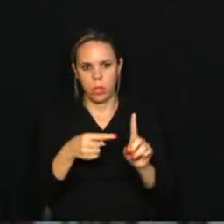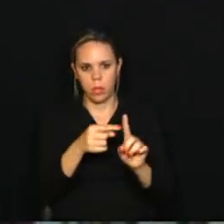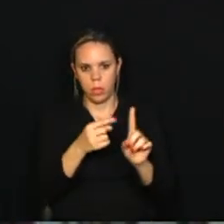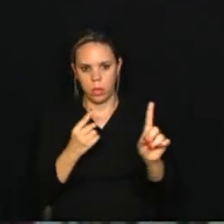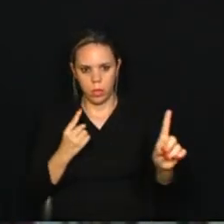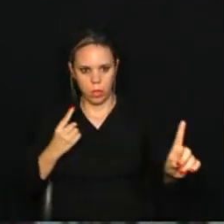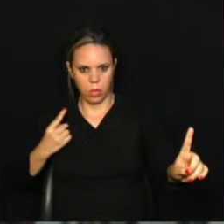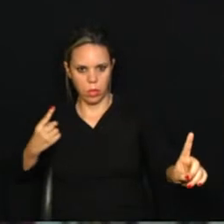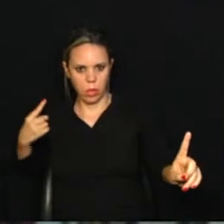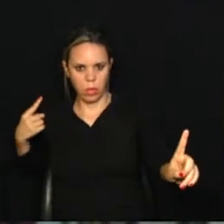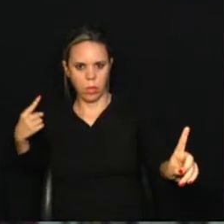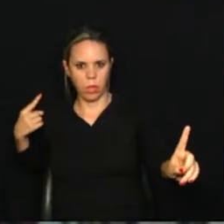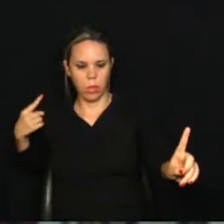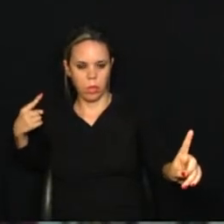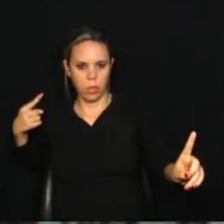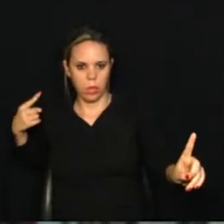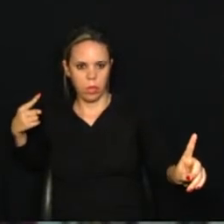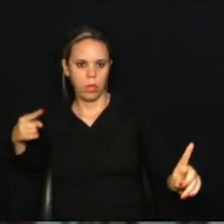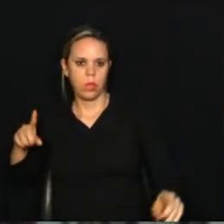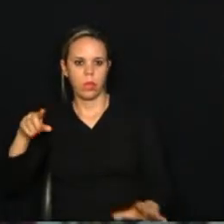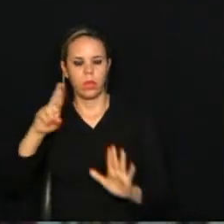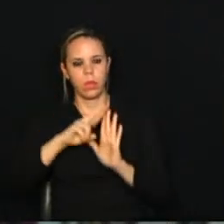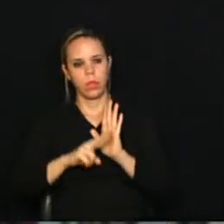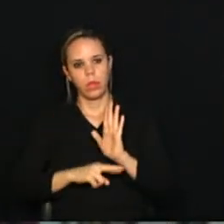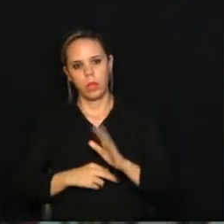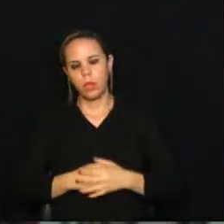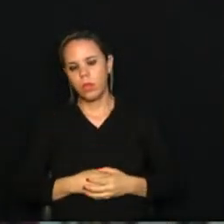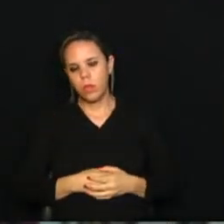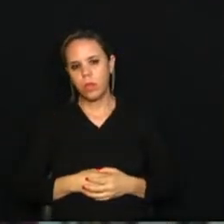distanciamento. Essa foi a regra